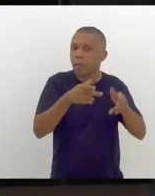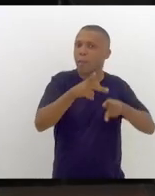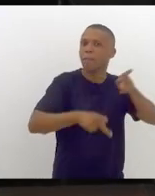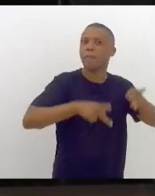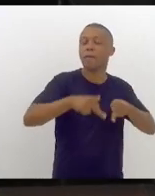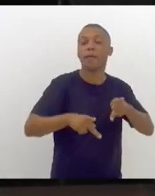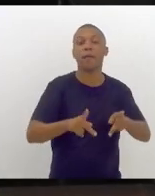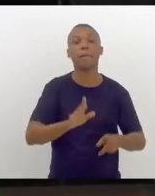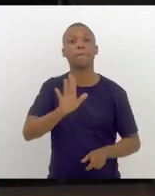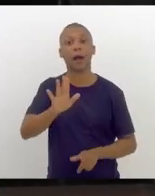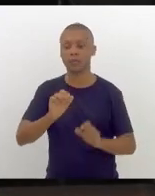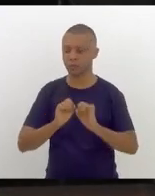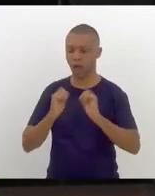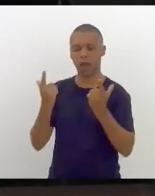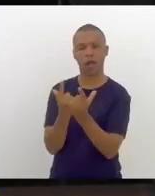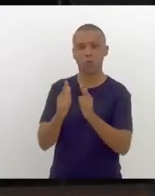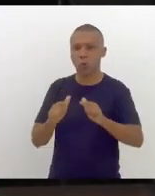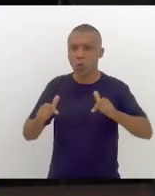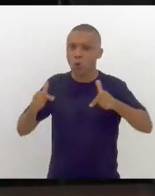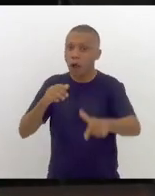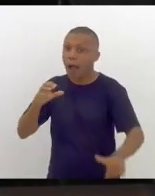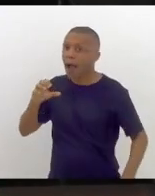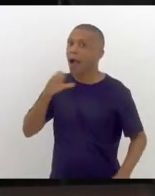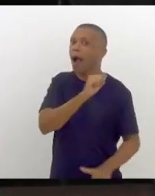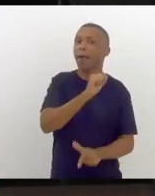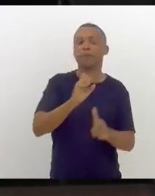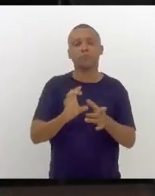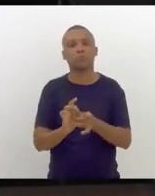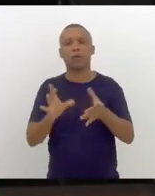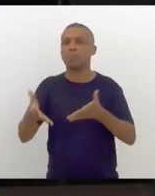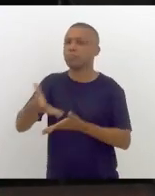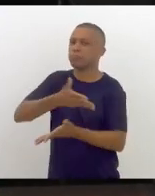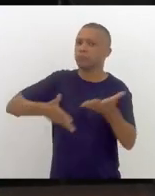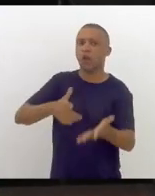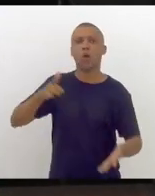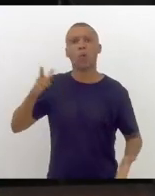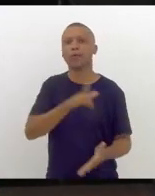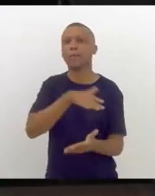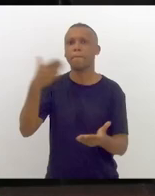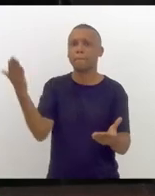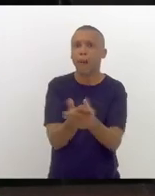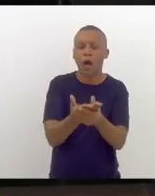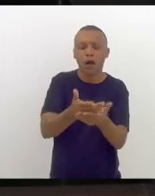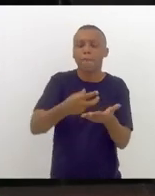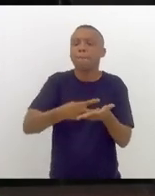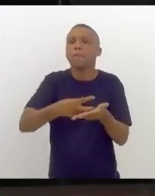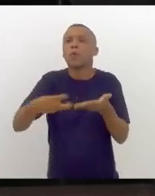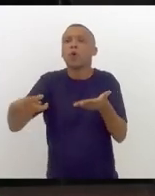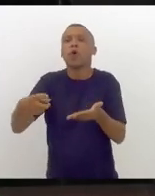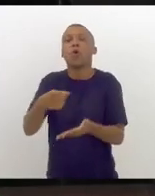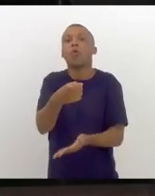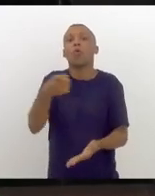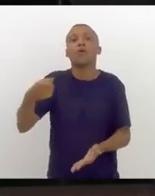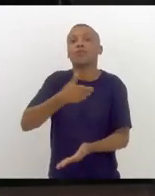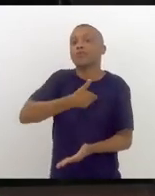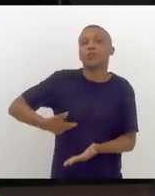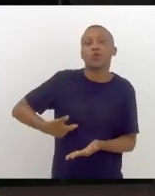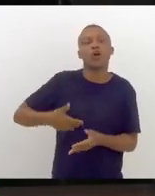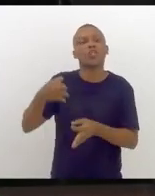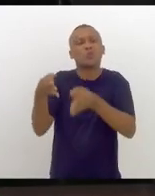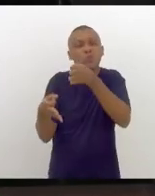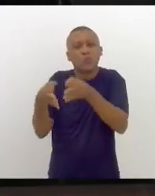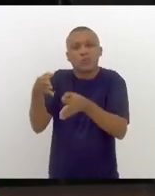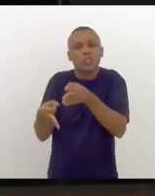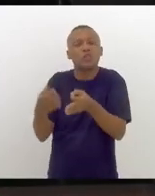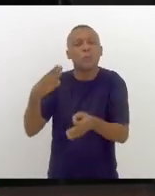que agiu democraticamente e conseguiu caçar o ex-governador o ex-juiz bolsonarista porque